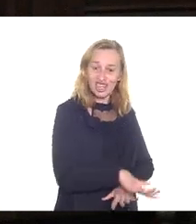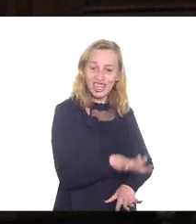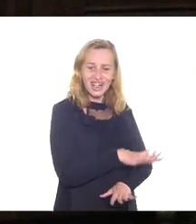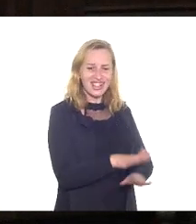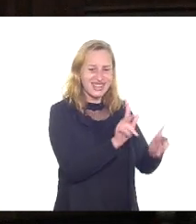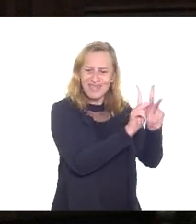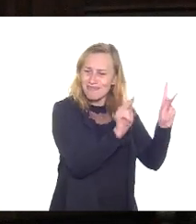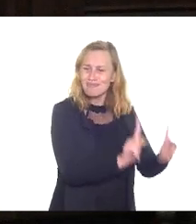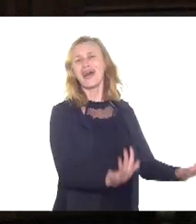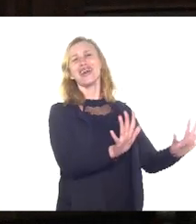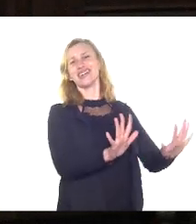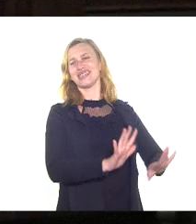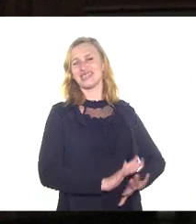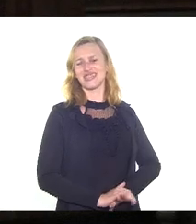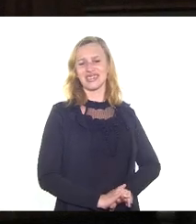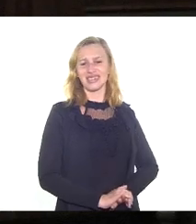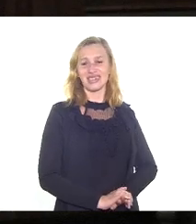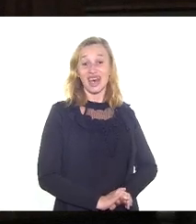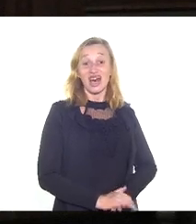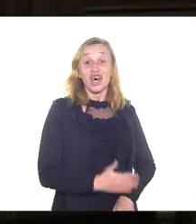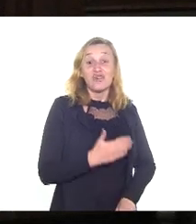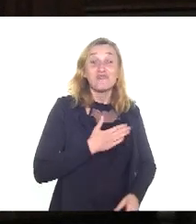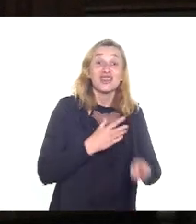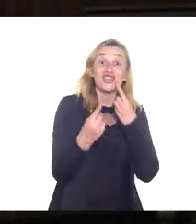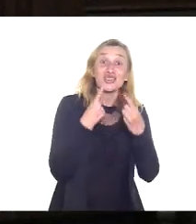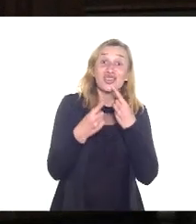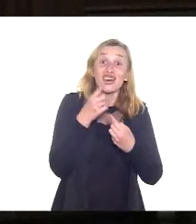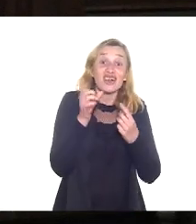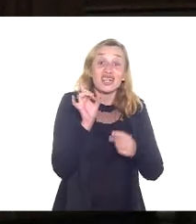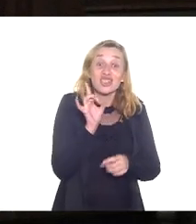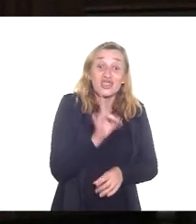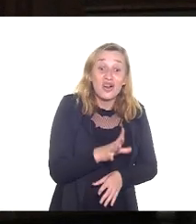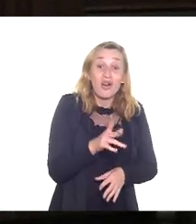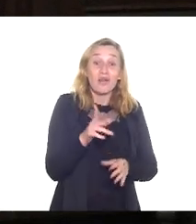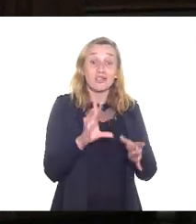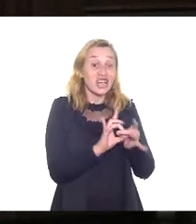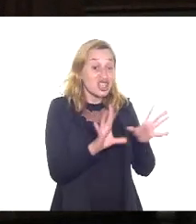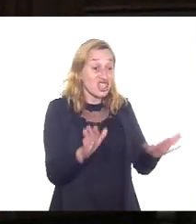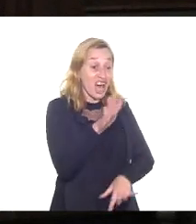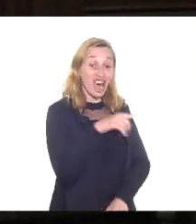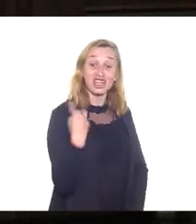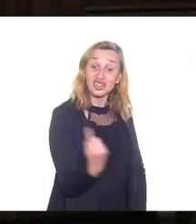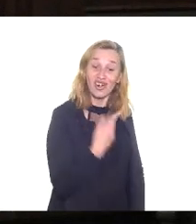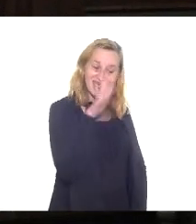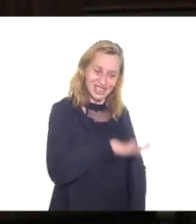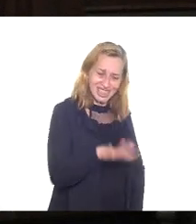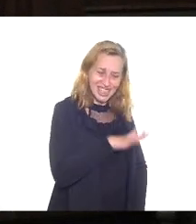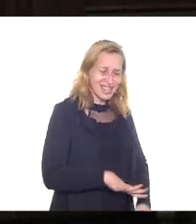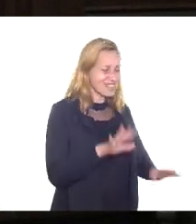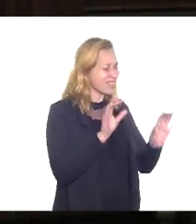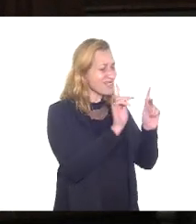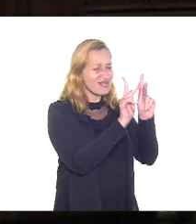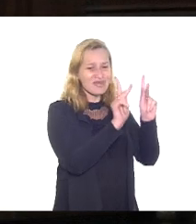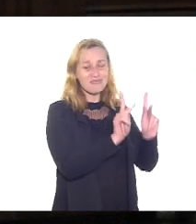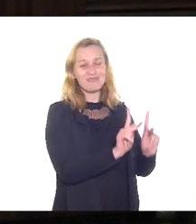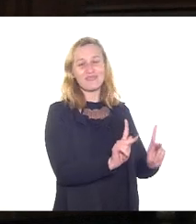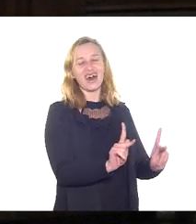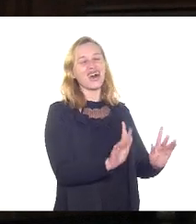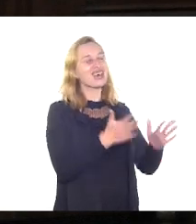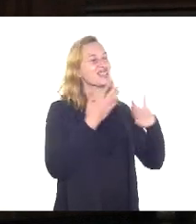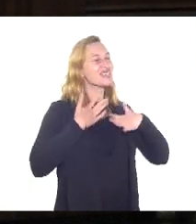em paz. O meu debate, a minha fala, foi para deixar as nossas crianças